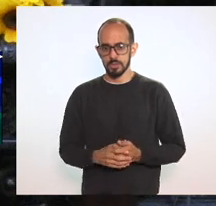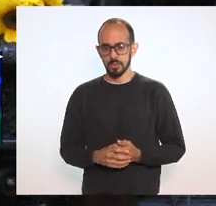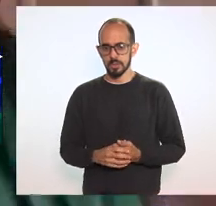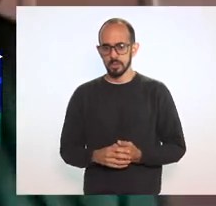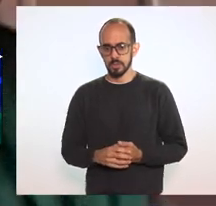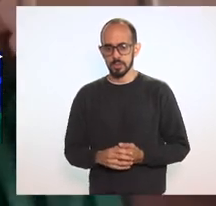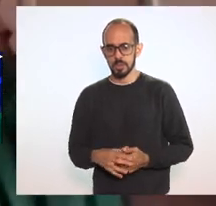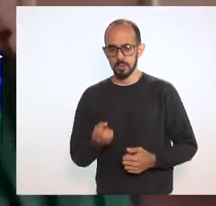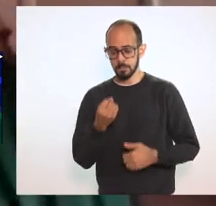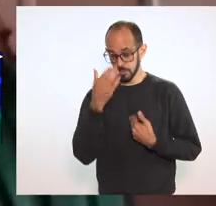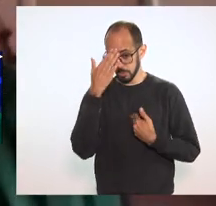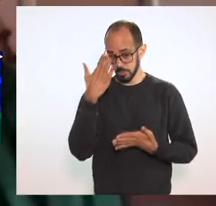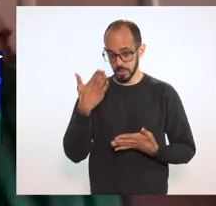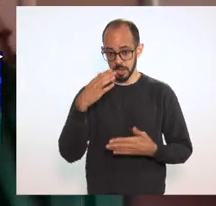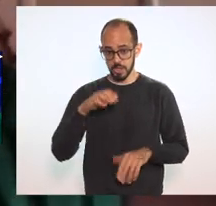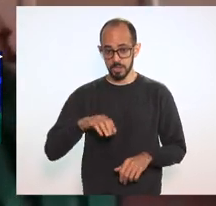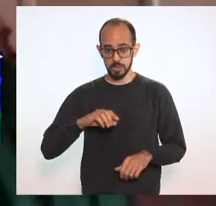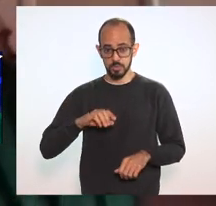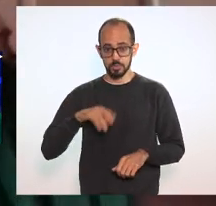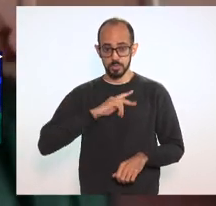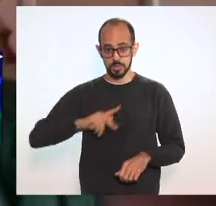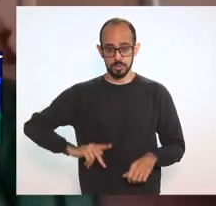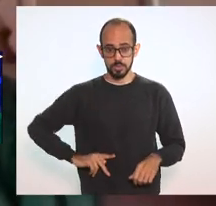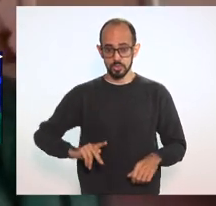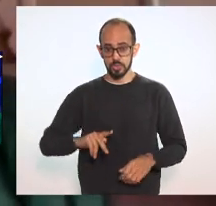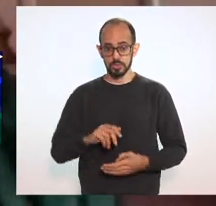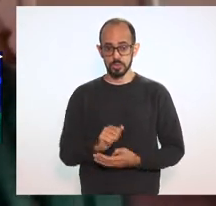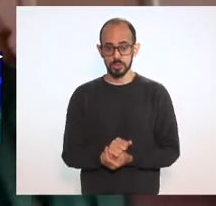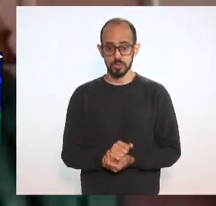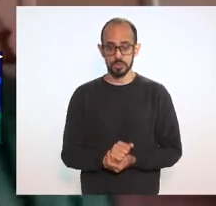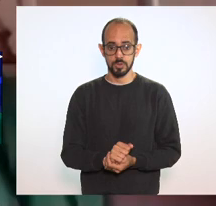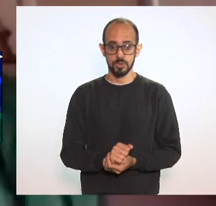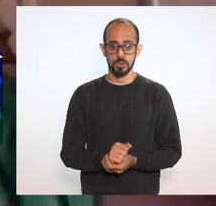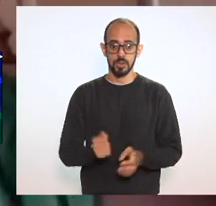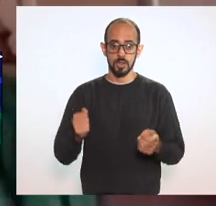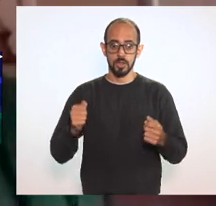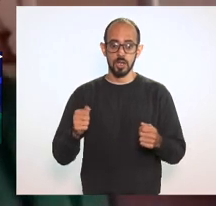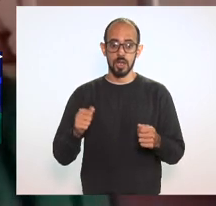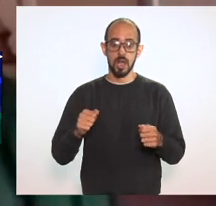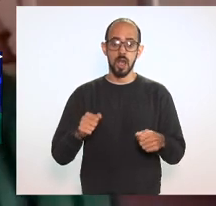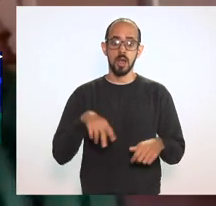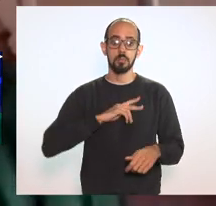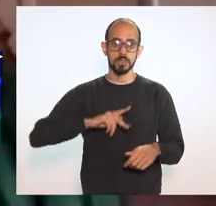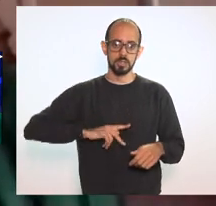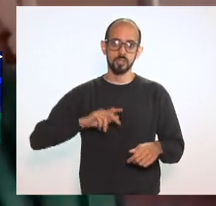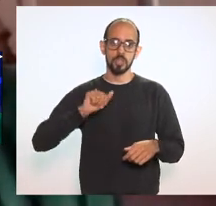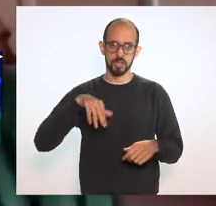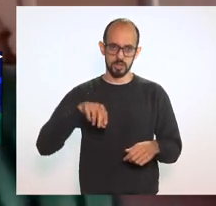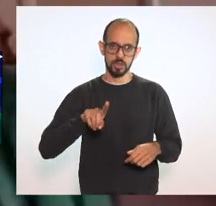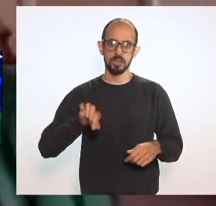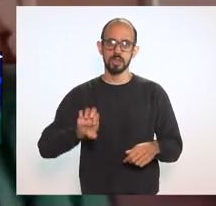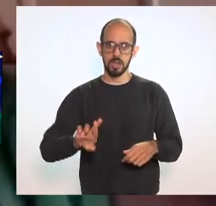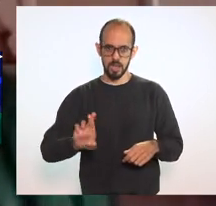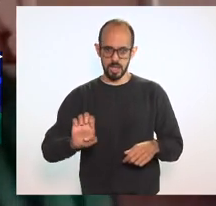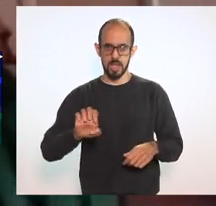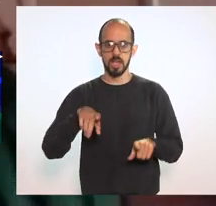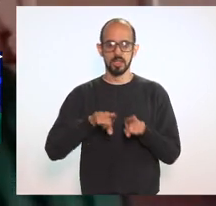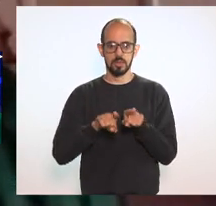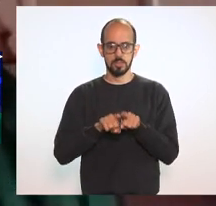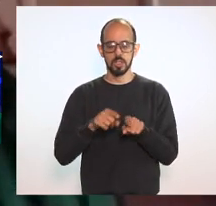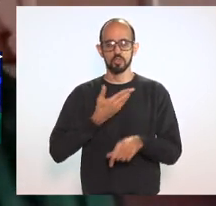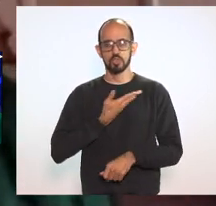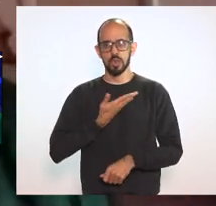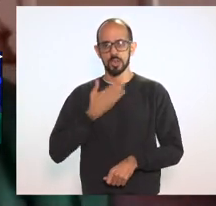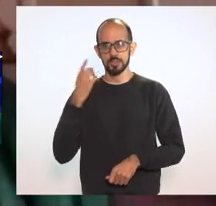Presidente Boa tarde na figura do presidente André Ceciliano é o comprimento aos colegas e as colegas aqui a nossa